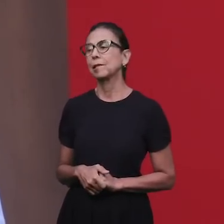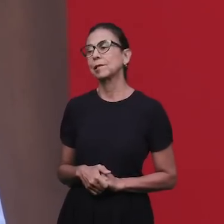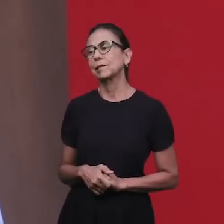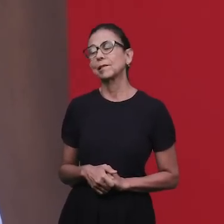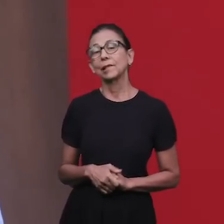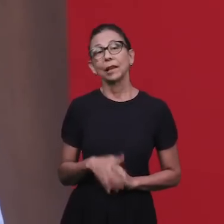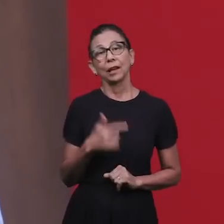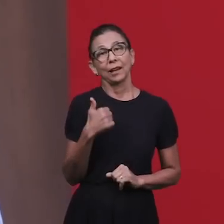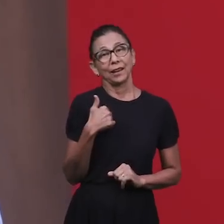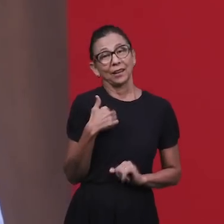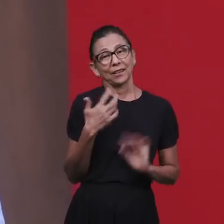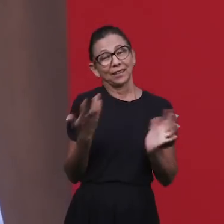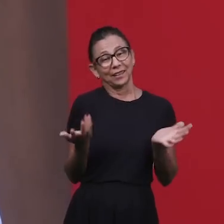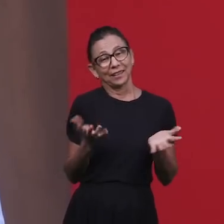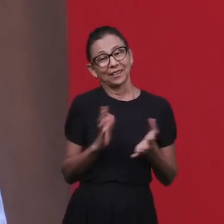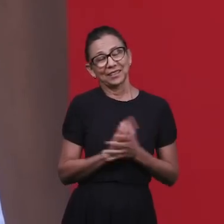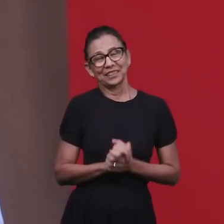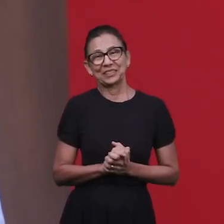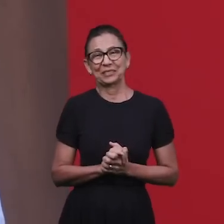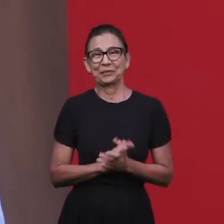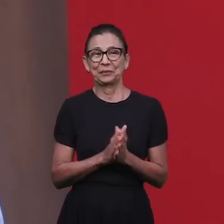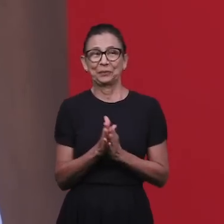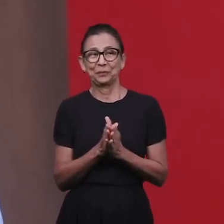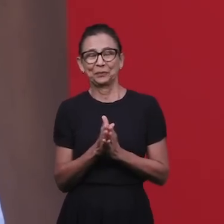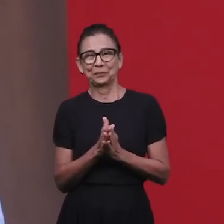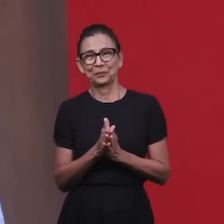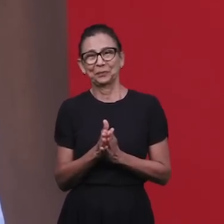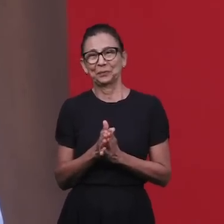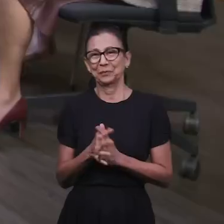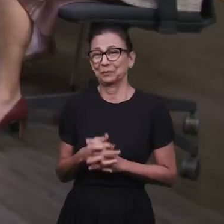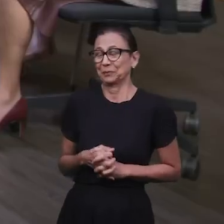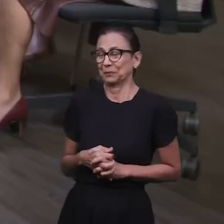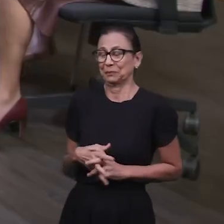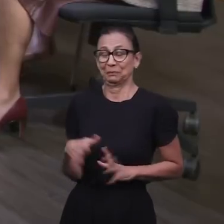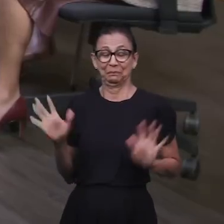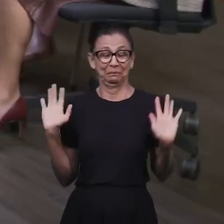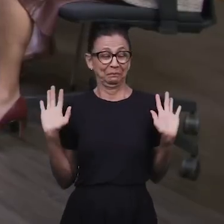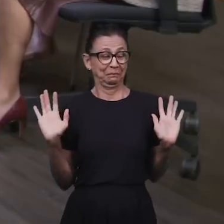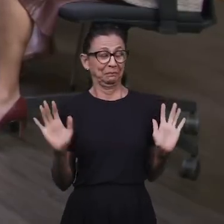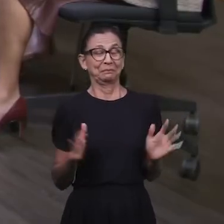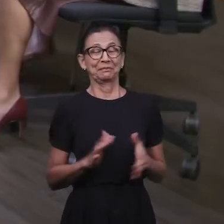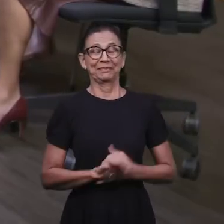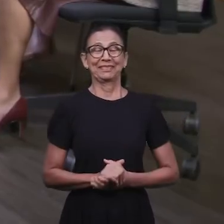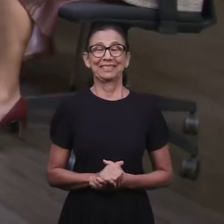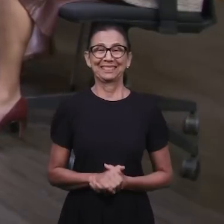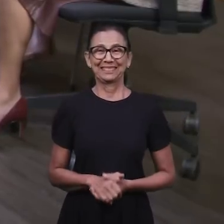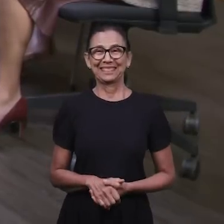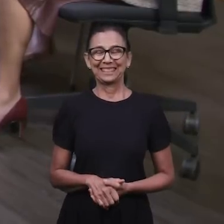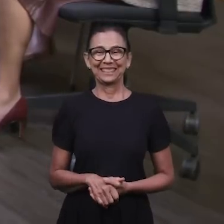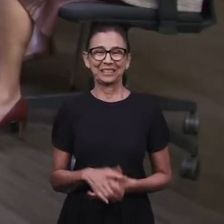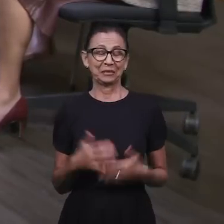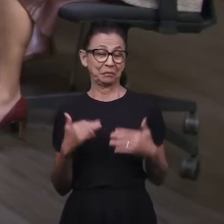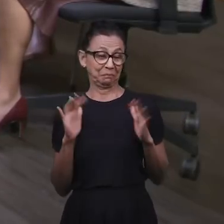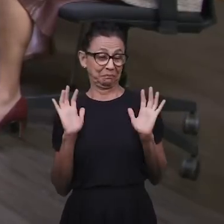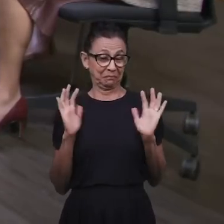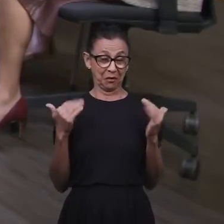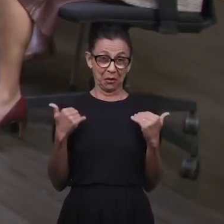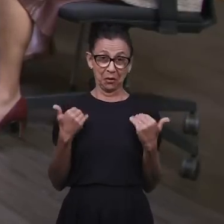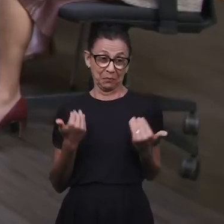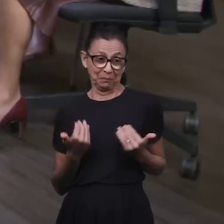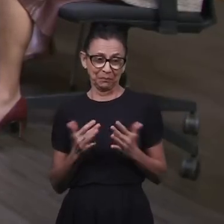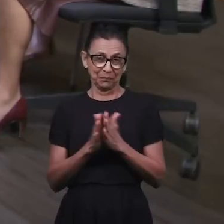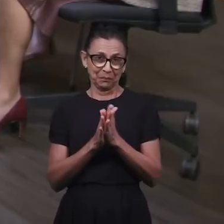Uhum. Festa. Se sentindo. O cara... Festa. E com a menina, vamos para lá.